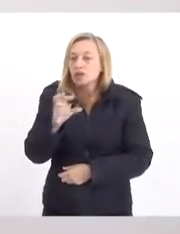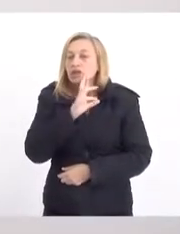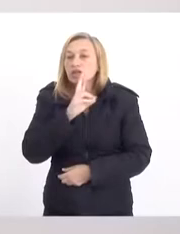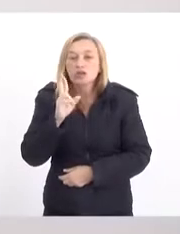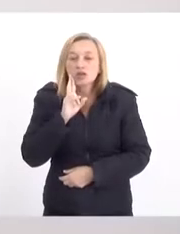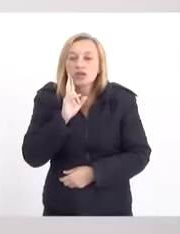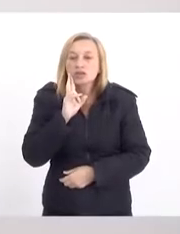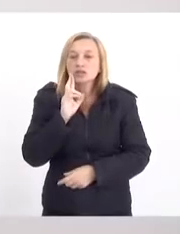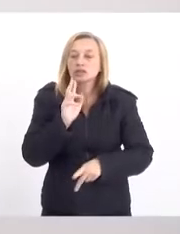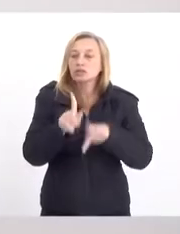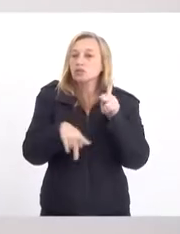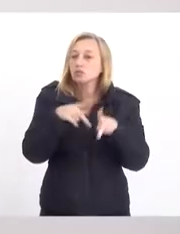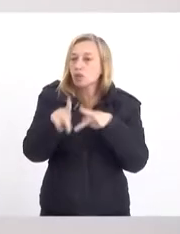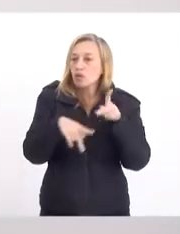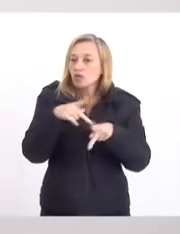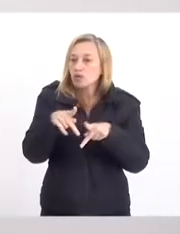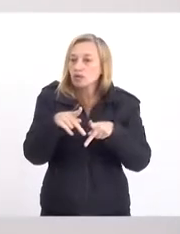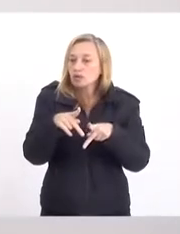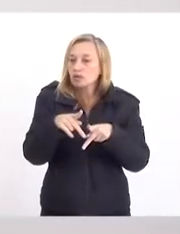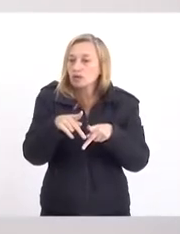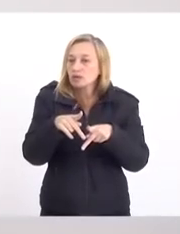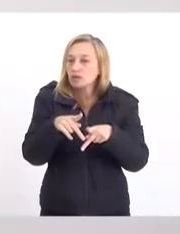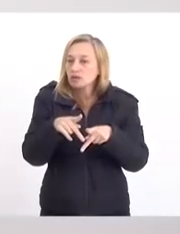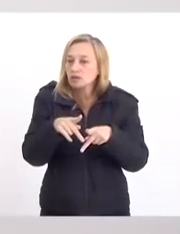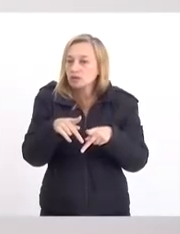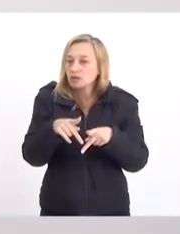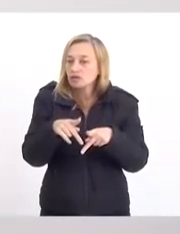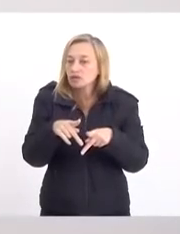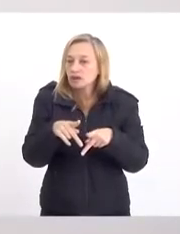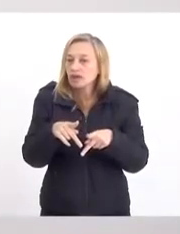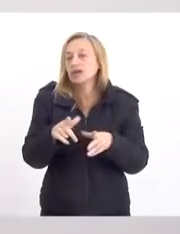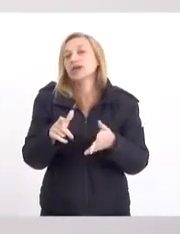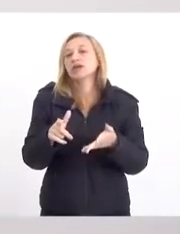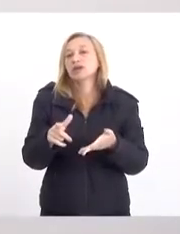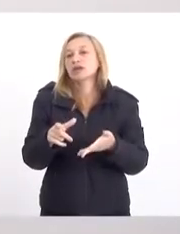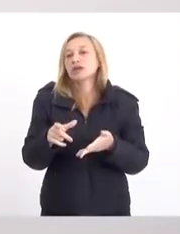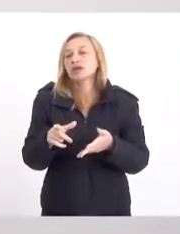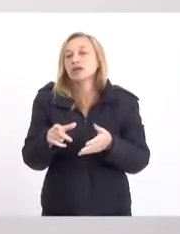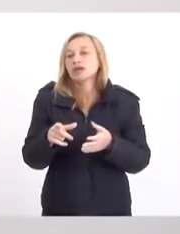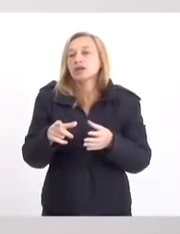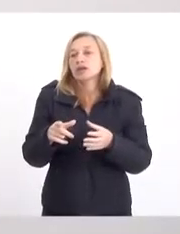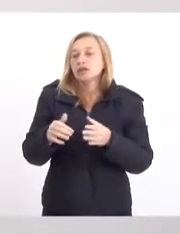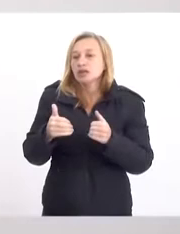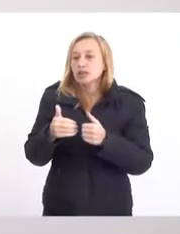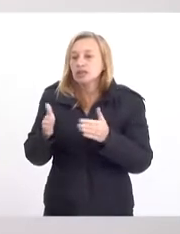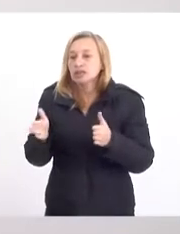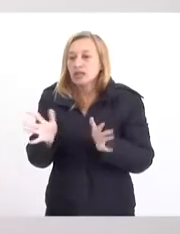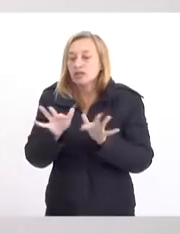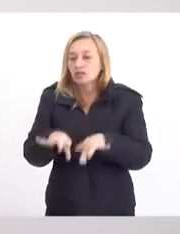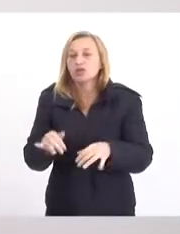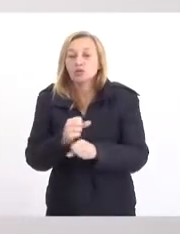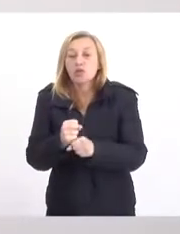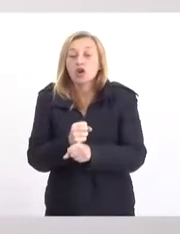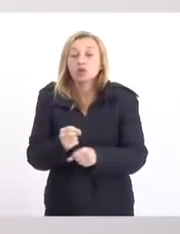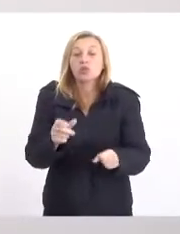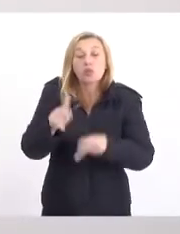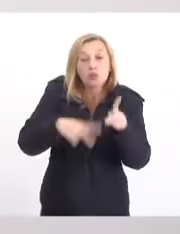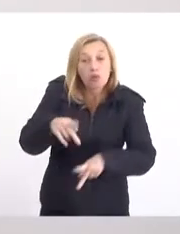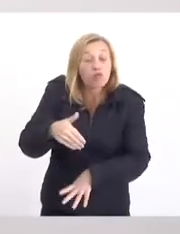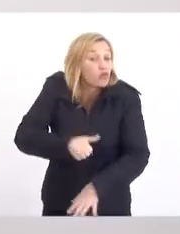do povo vai sair no final do ano, quando o povo está passando fome hoje. A gente precisa